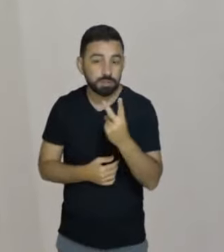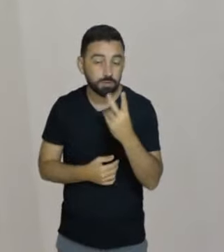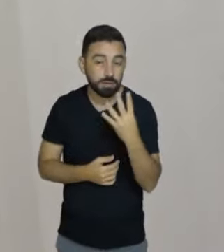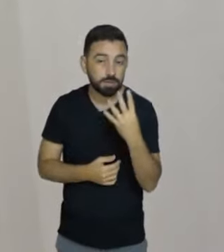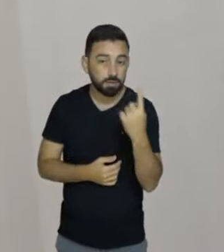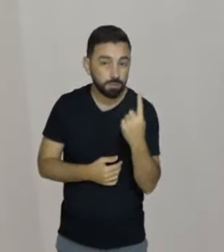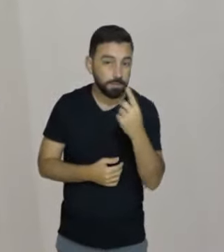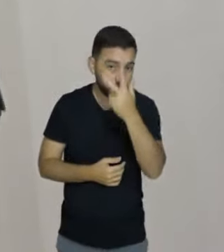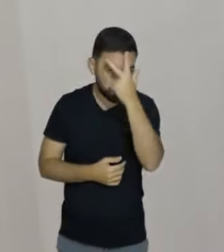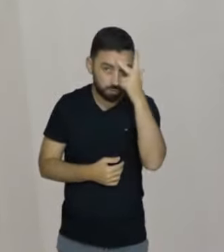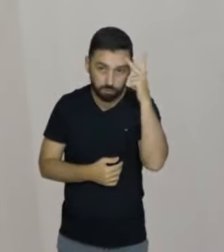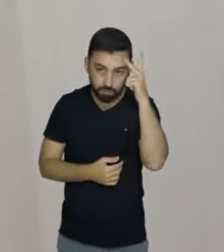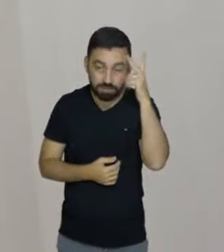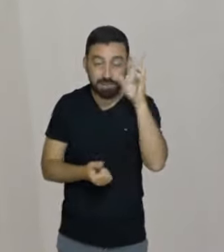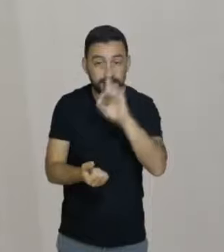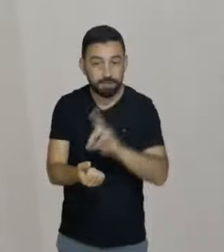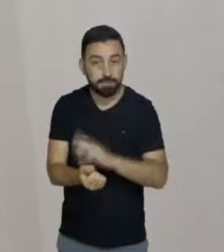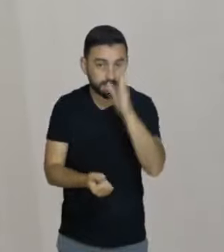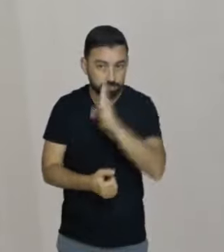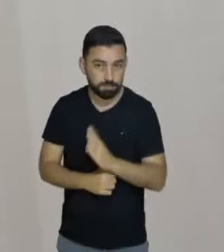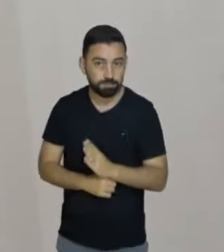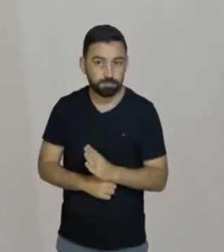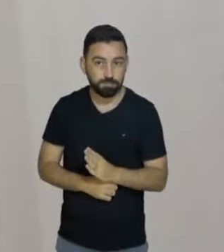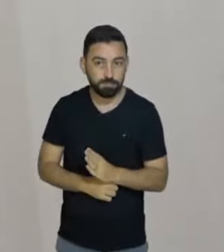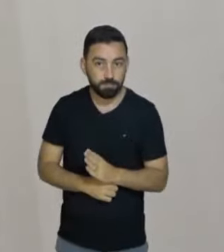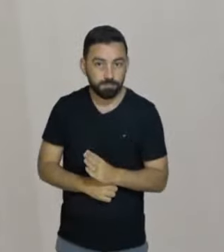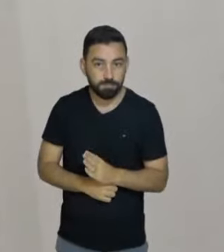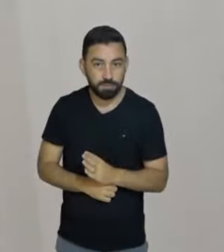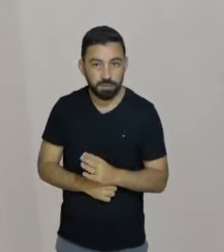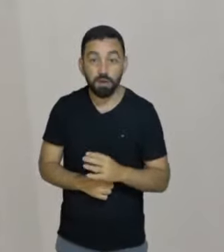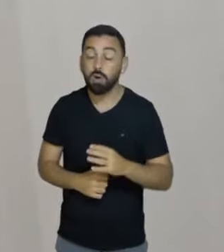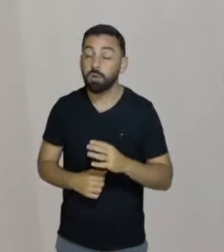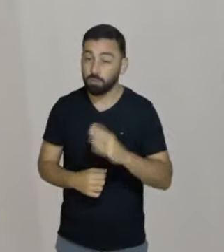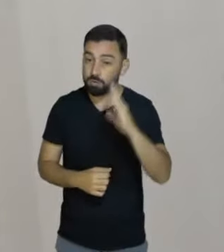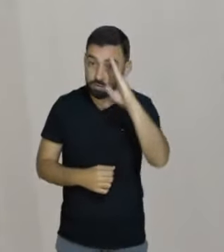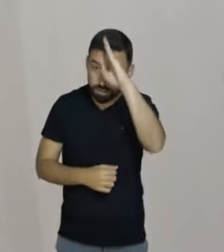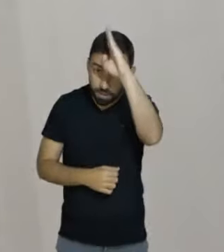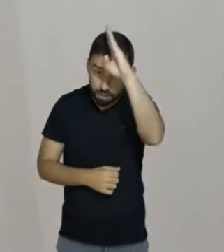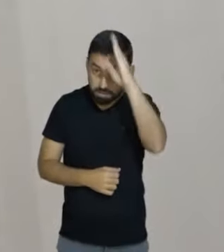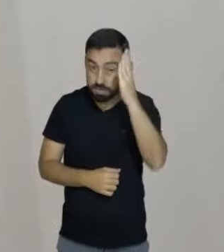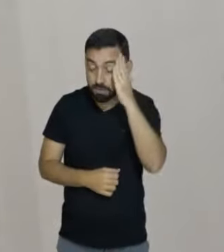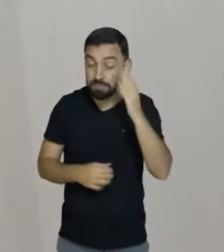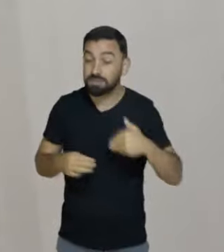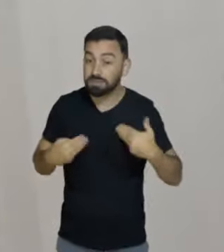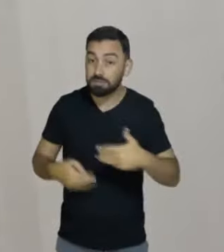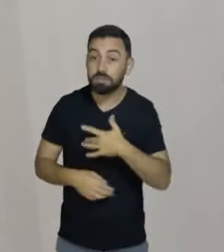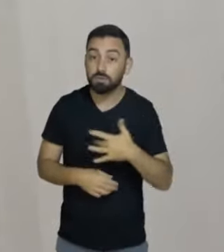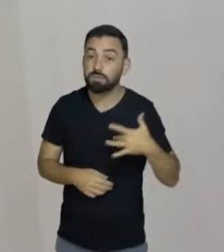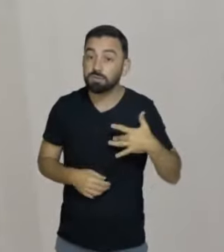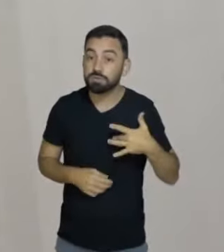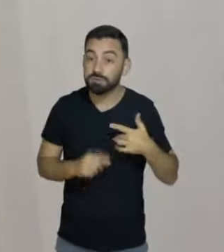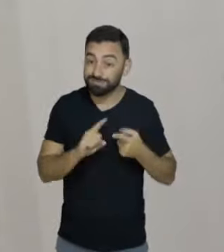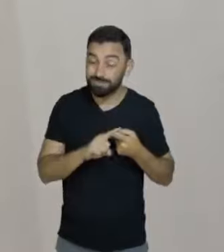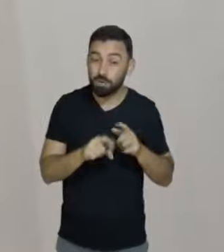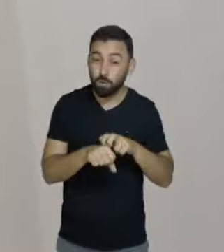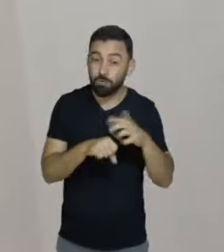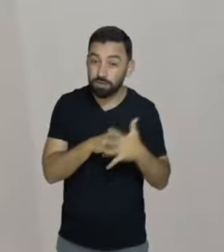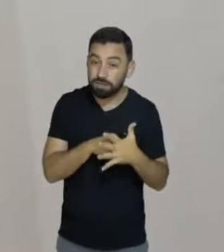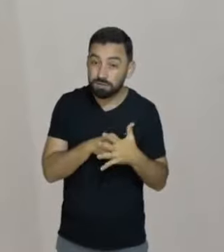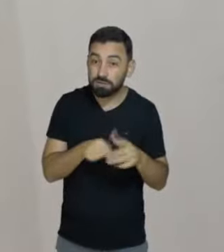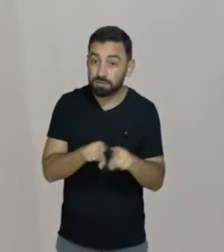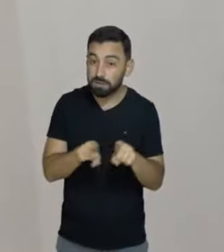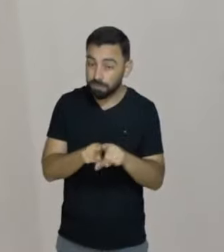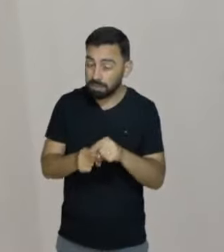pessoas de dengue no Brasil. Bolsonaro soube lidar, e o Ministério da Saúde, com a Covid e soube lidar com a